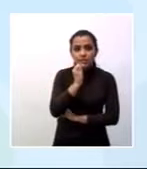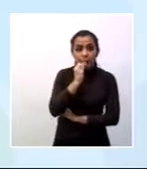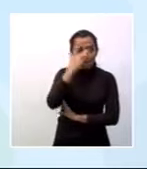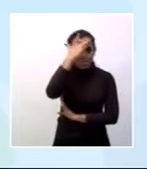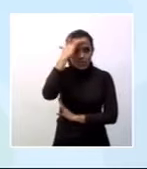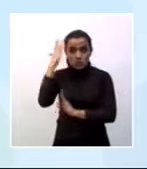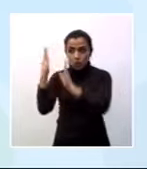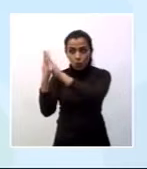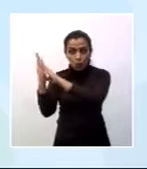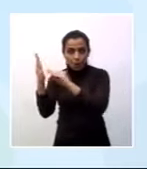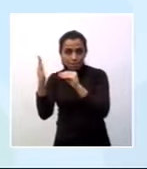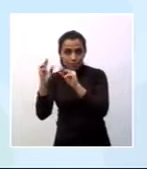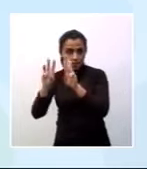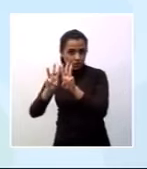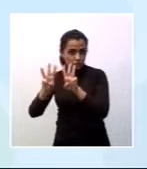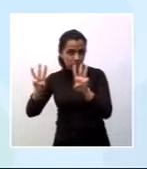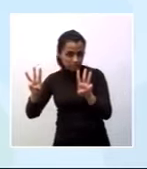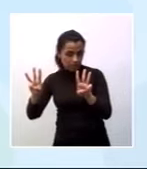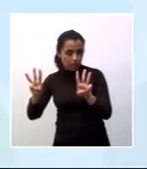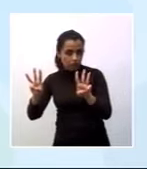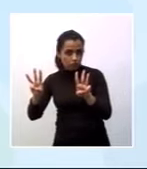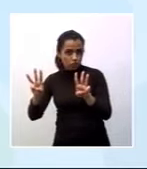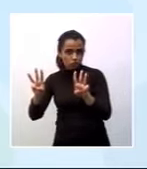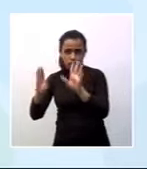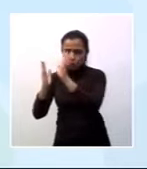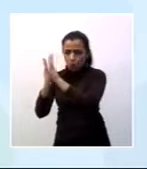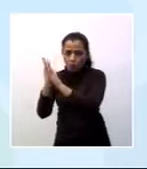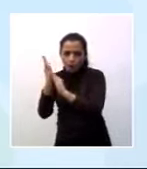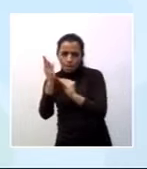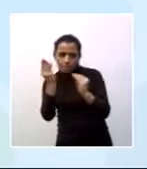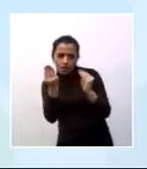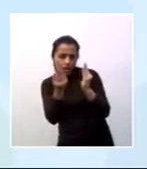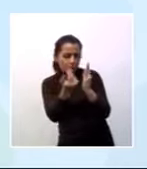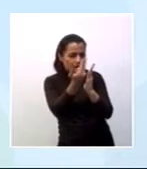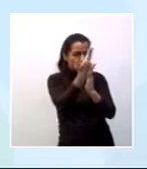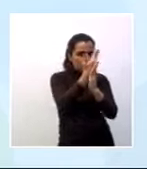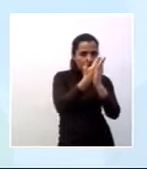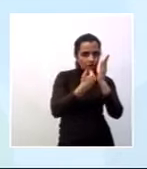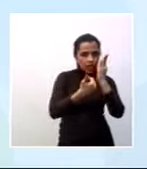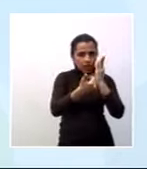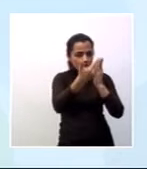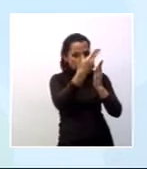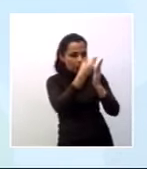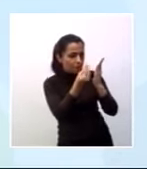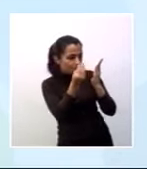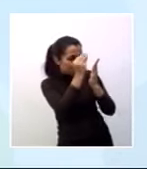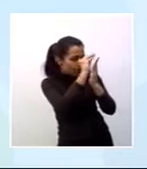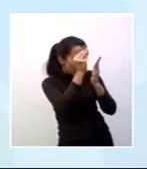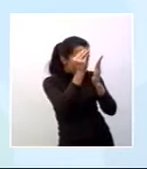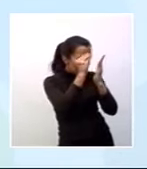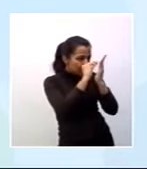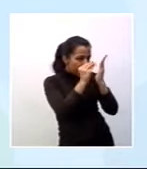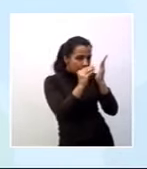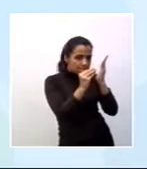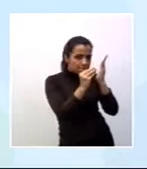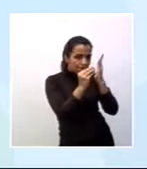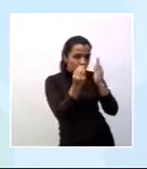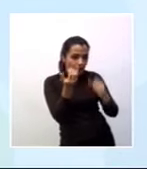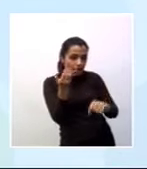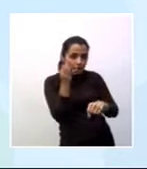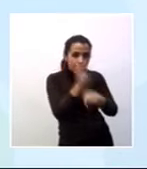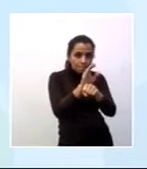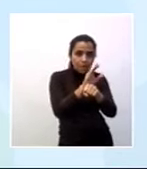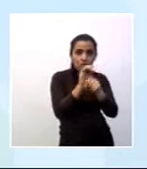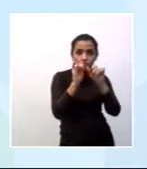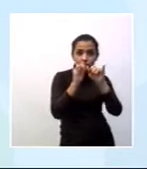então ela coloca lá o mesmo logotipo mesmo formato e tudo mais e próxima notícia falsa e aí você vai olhar e